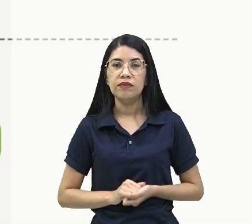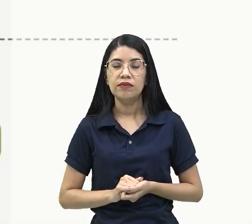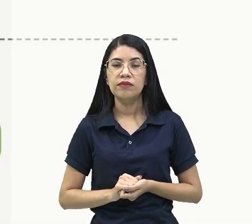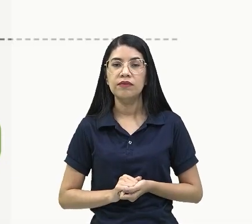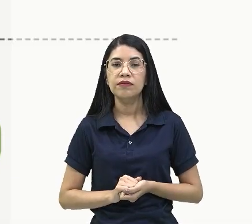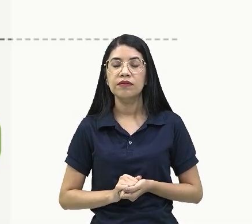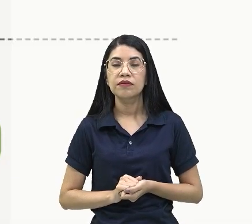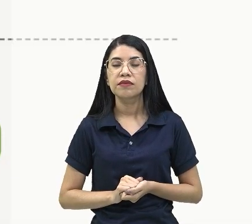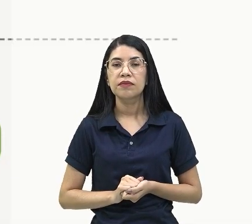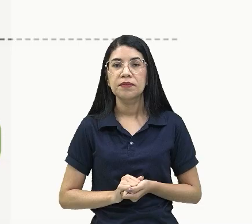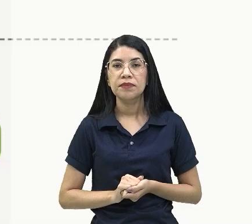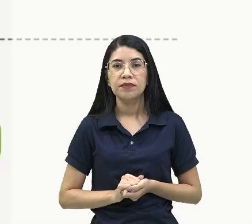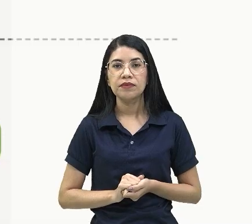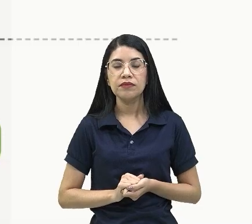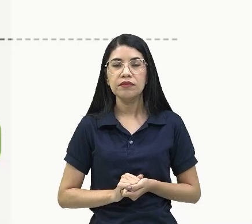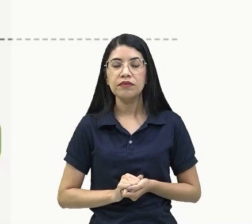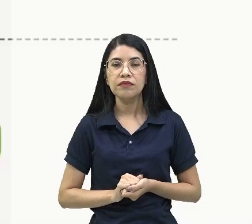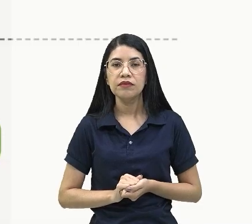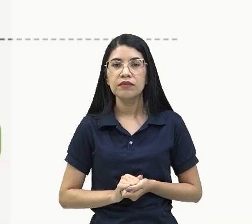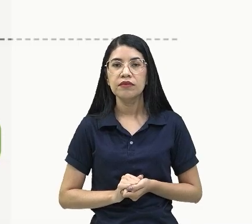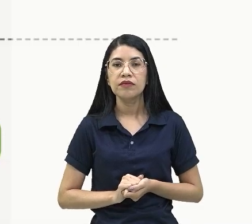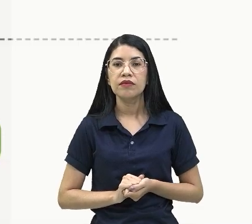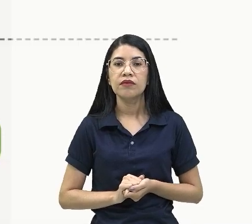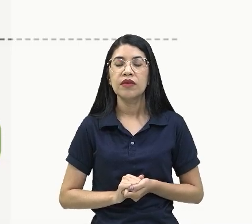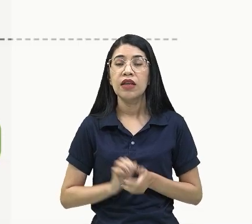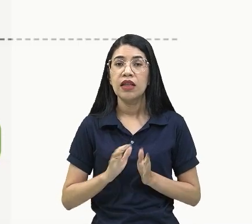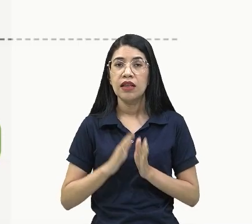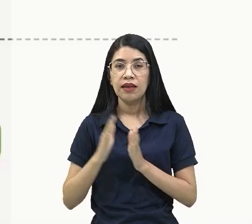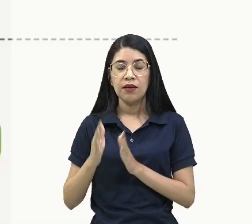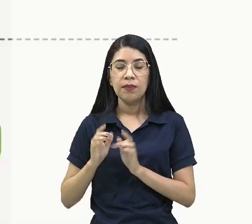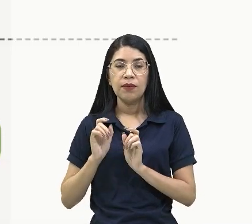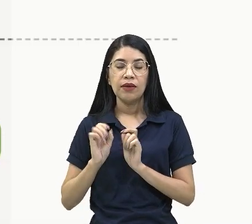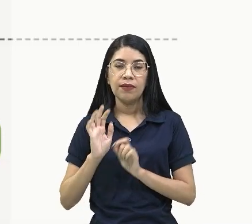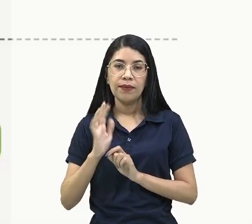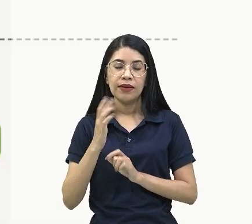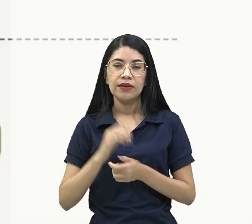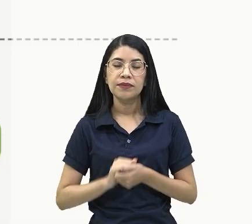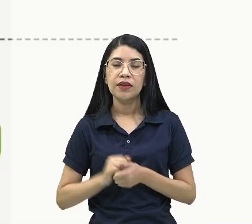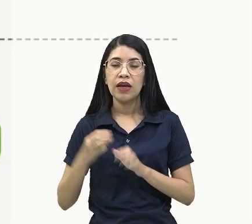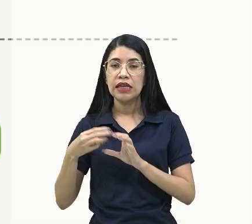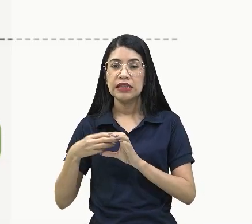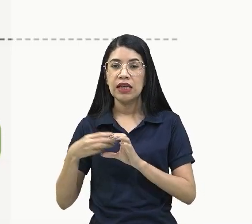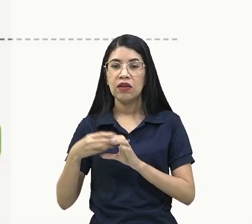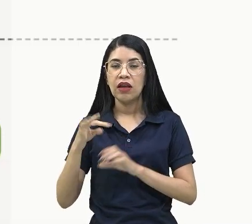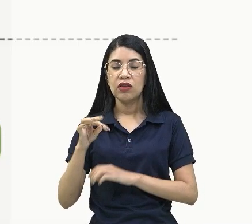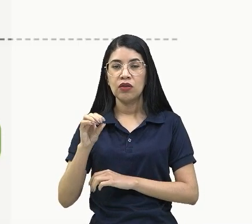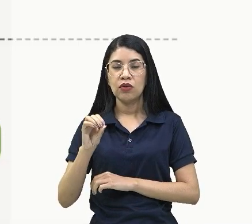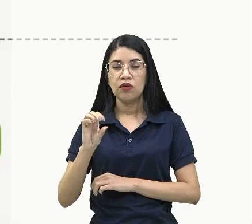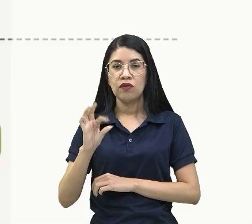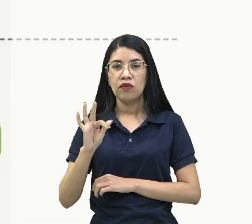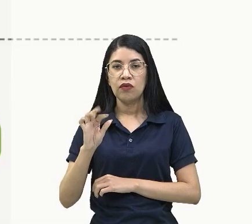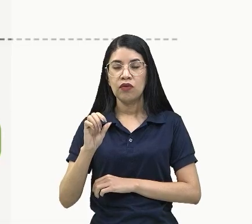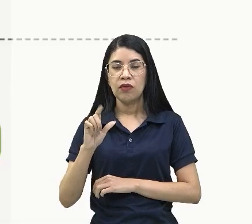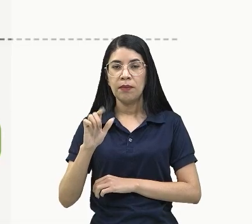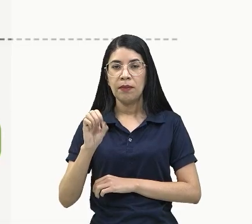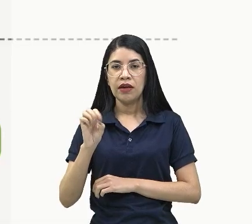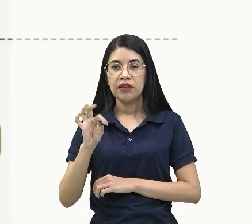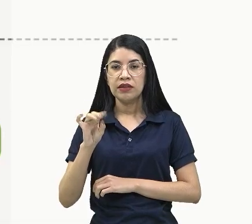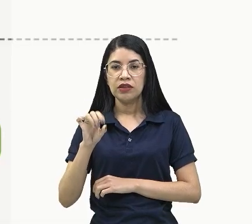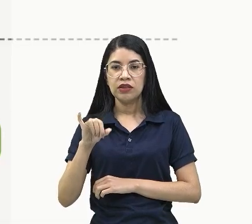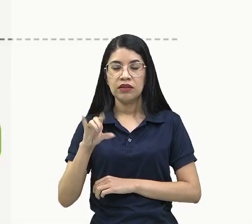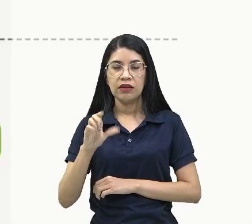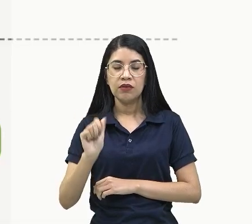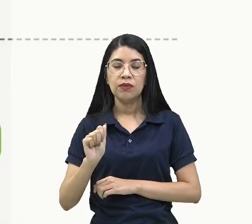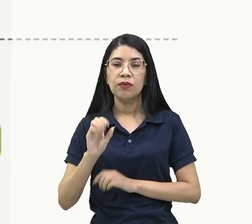Por sua vez, as células trofoblásticas, elas vão ser responsáveis por formar o que chamamos